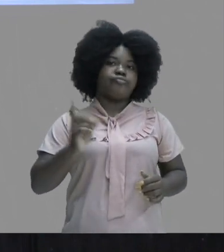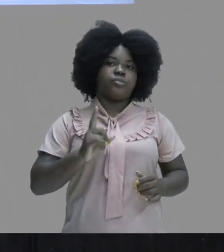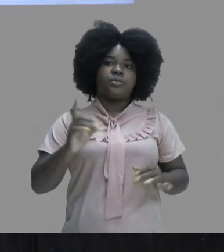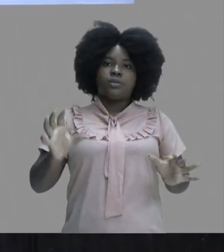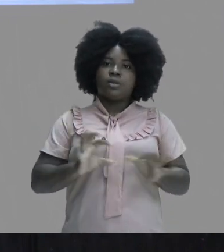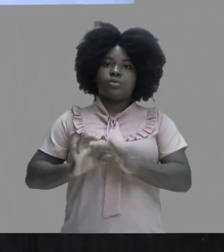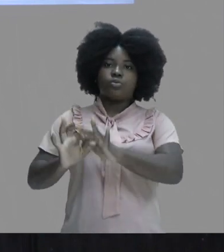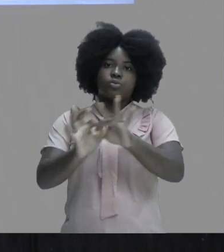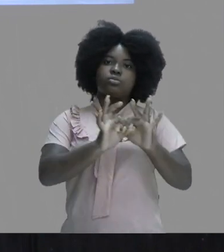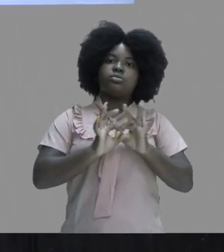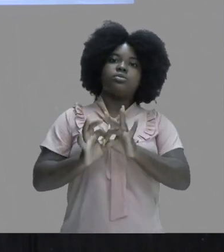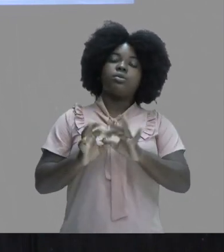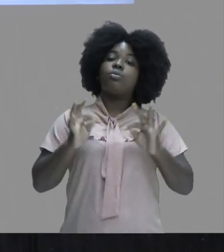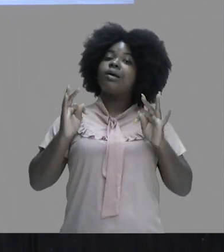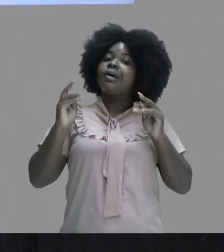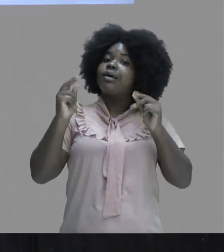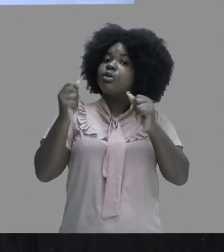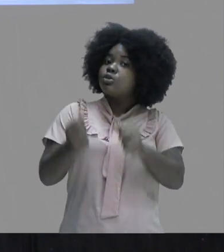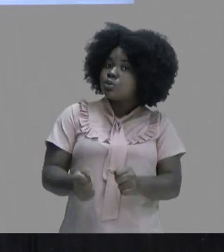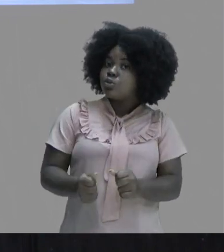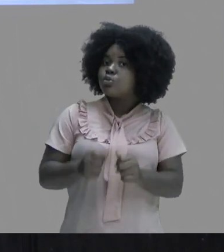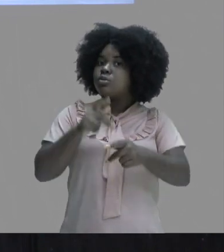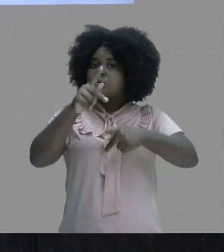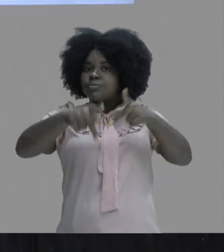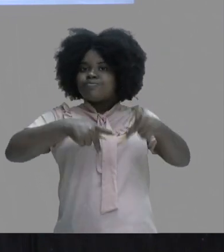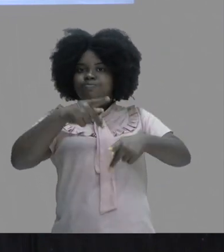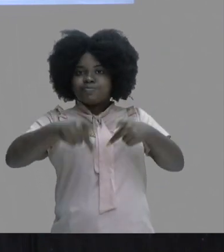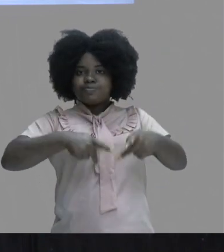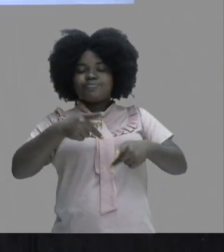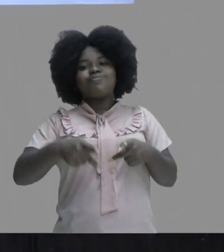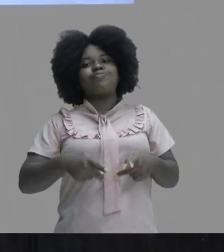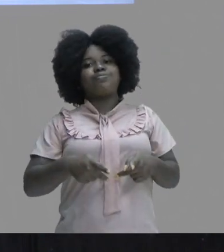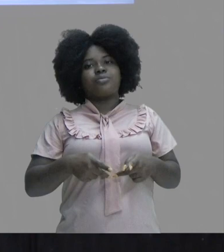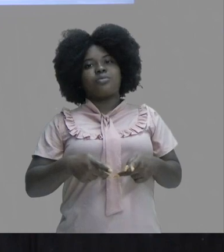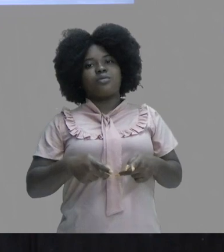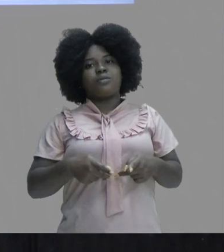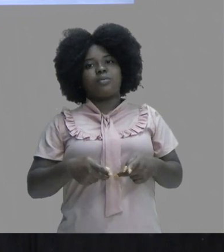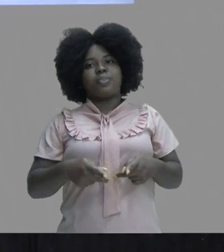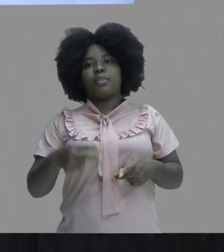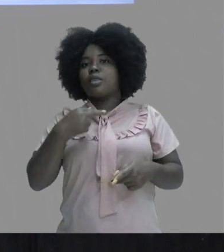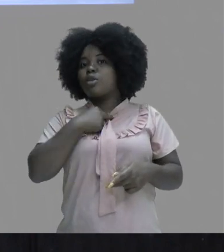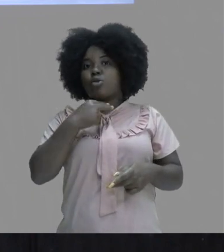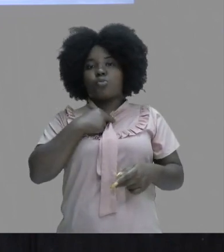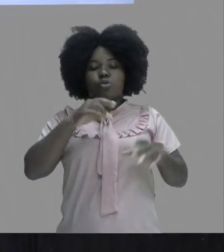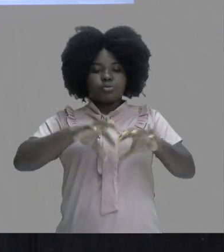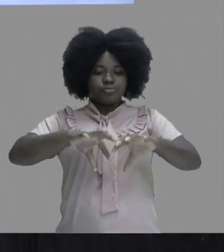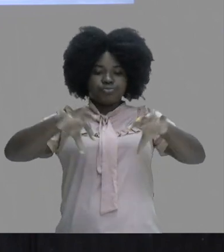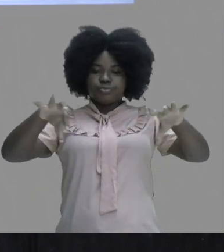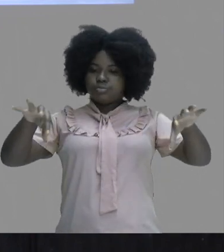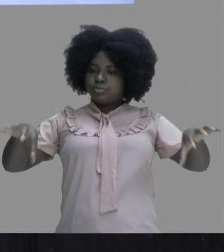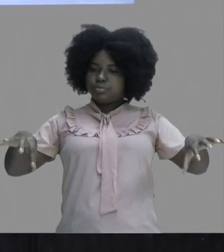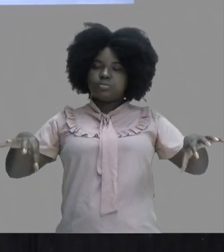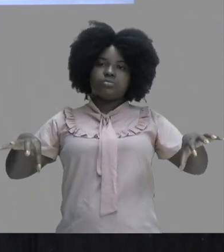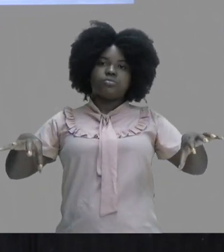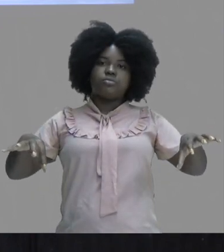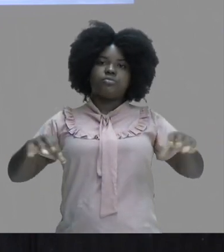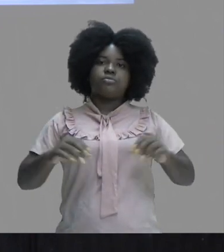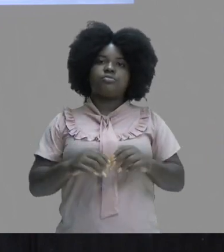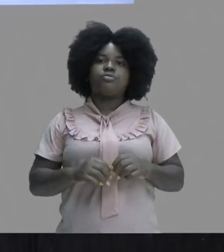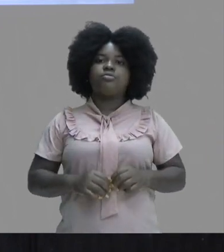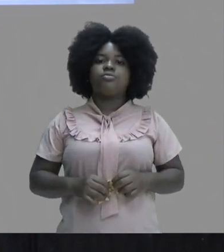de direitos humanos. São, portanto, indivisíveis. Não há possibilidade de ser parciais ou de excluir algum